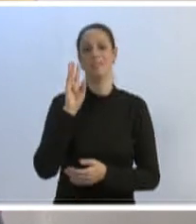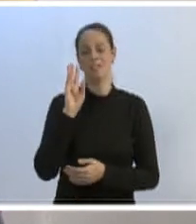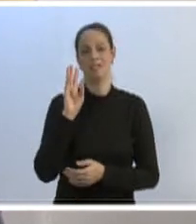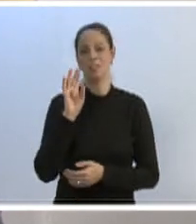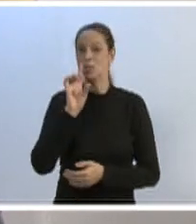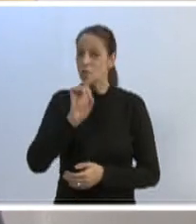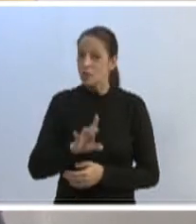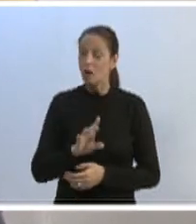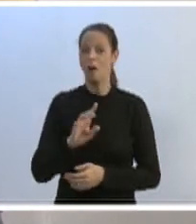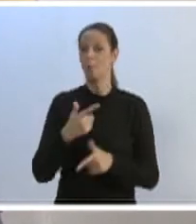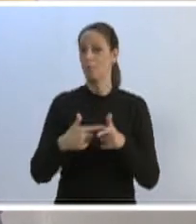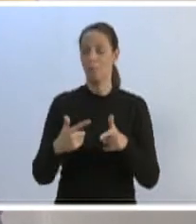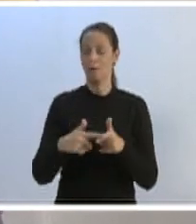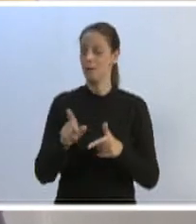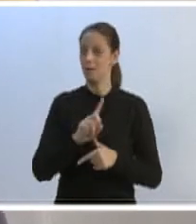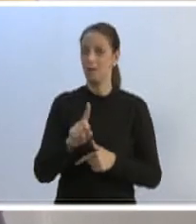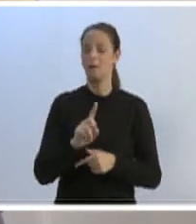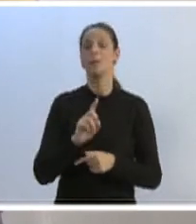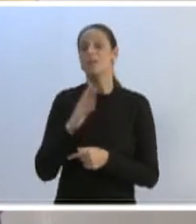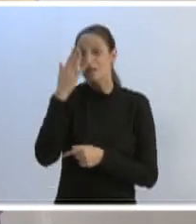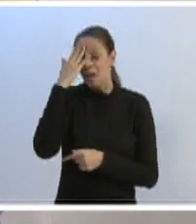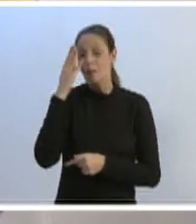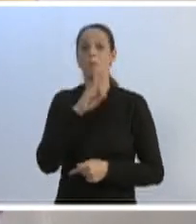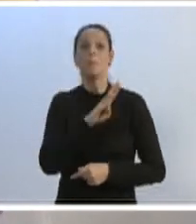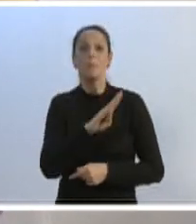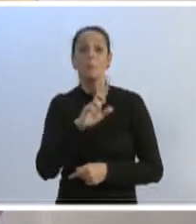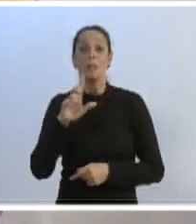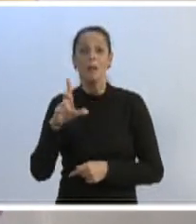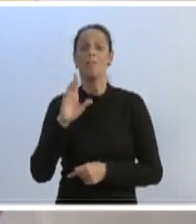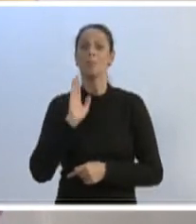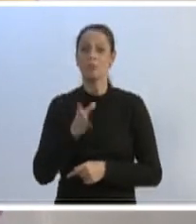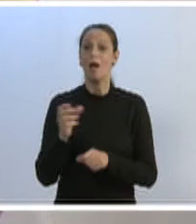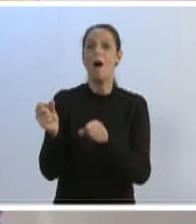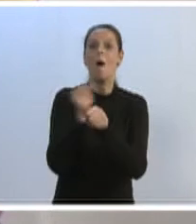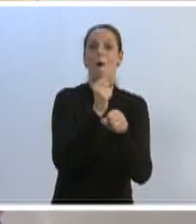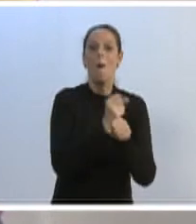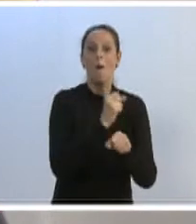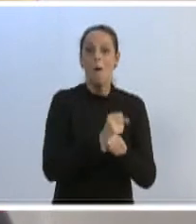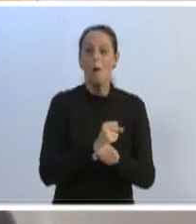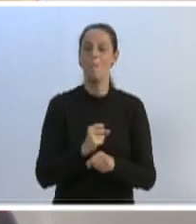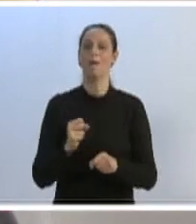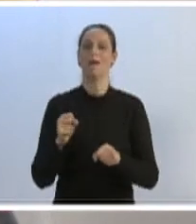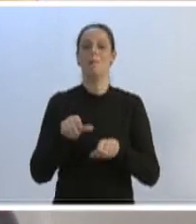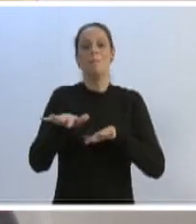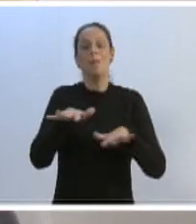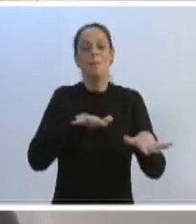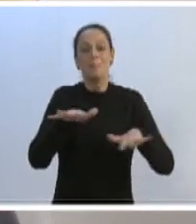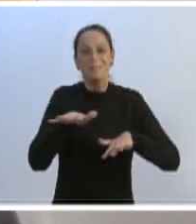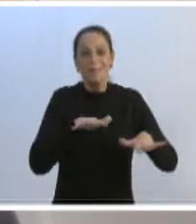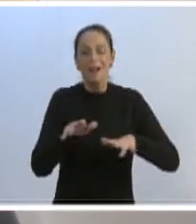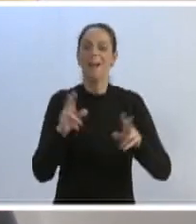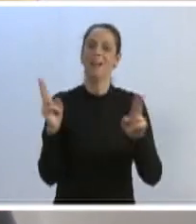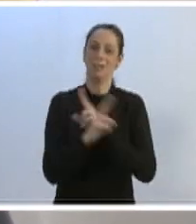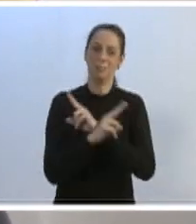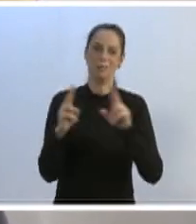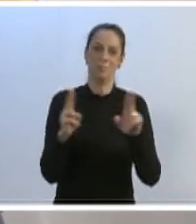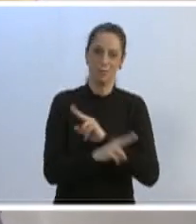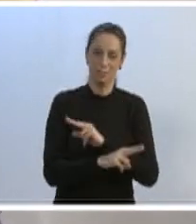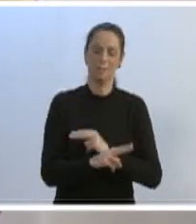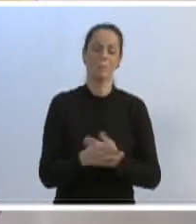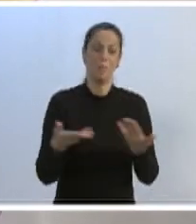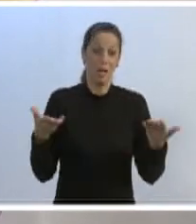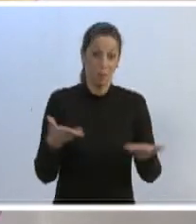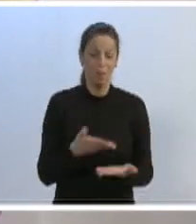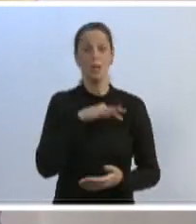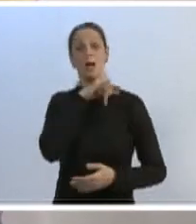obras essas justamente em mobilidade urbana, que assim que as obras ficarem prontas, vai dar muito